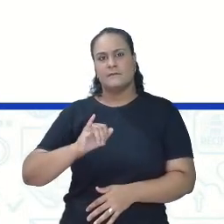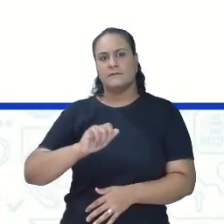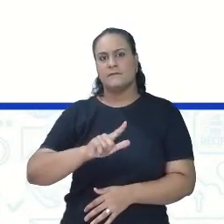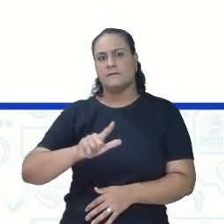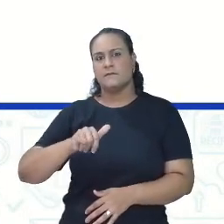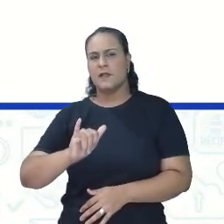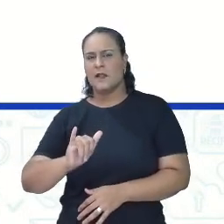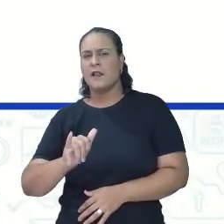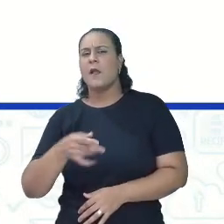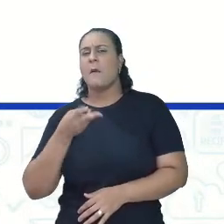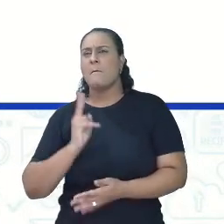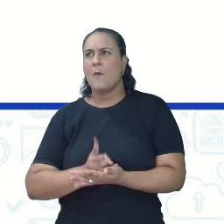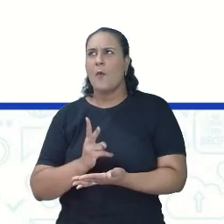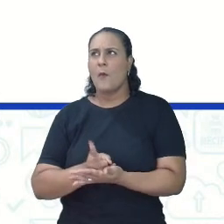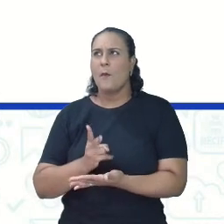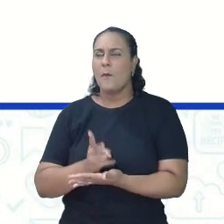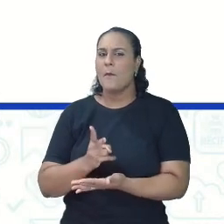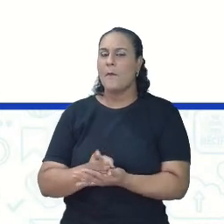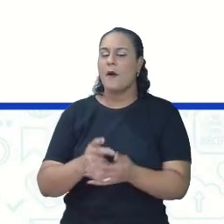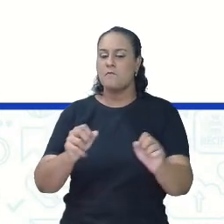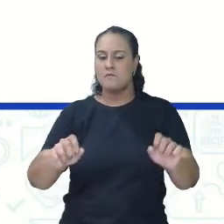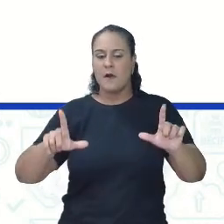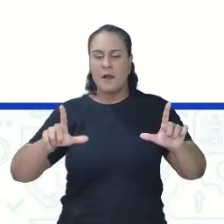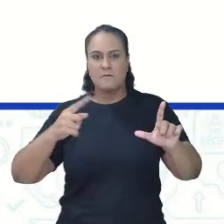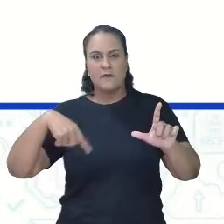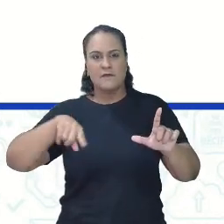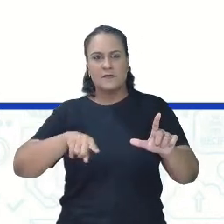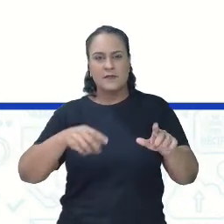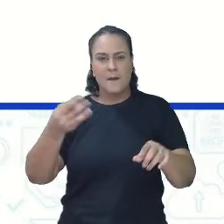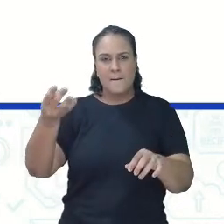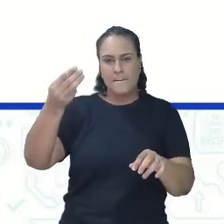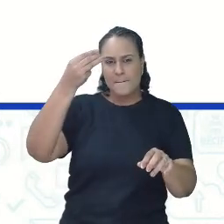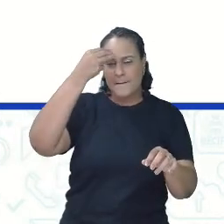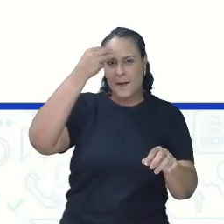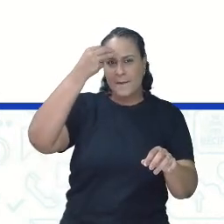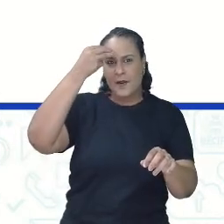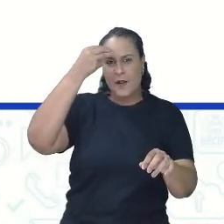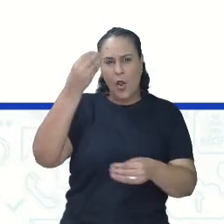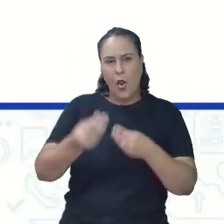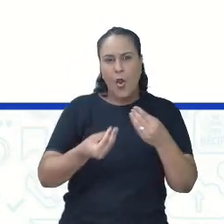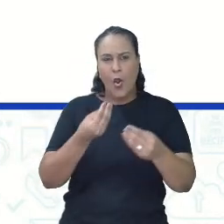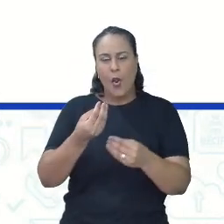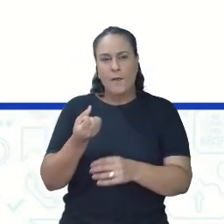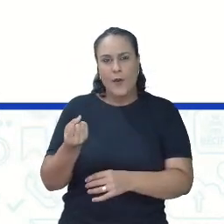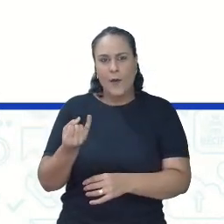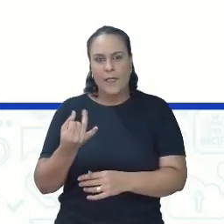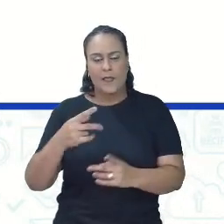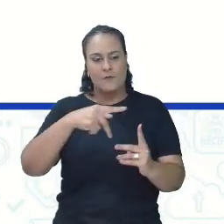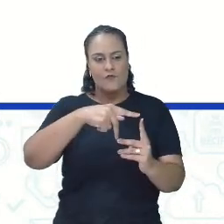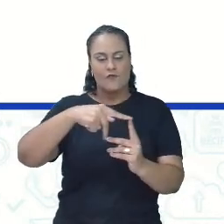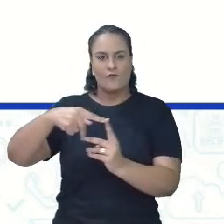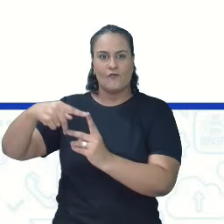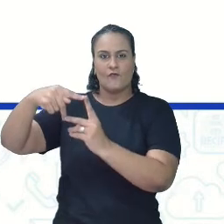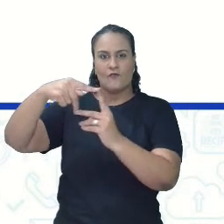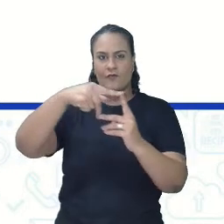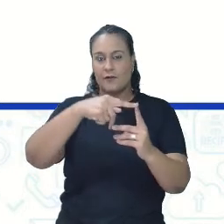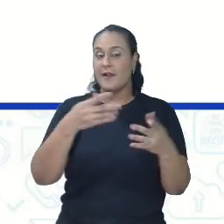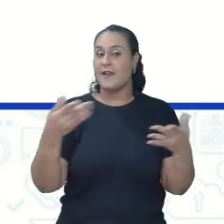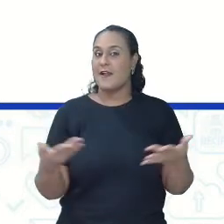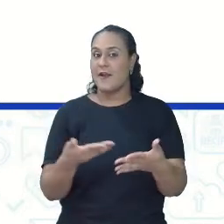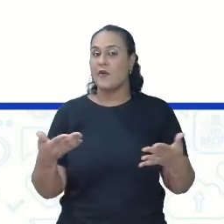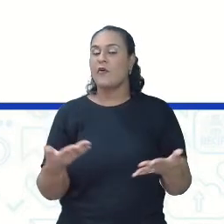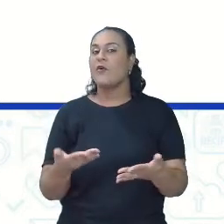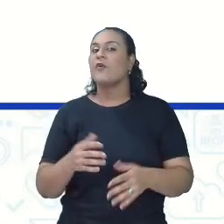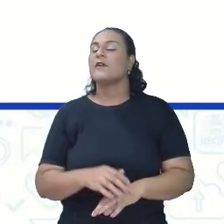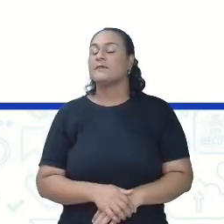você verificar e memorizar a posição dos cubinhos. E a gente está retomando o desafio agora já no finalzinho, vendo se você conseguiu fazer